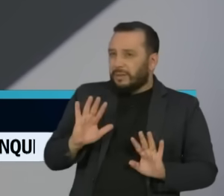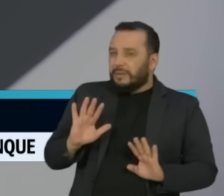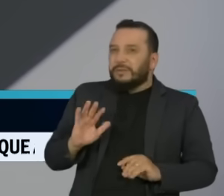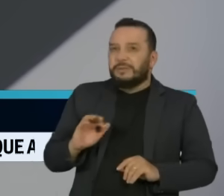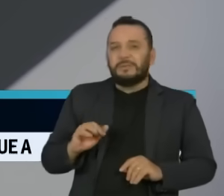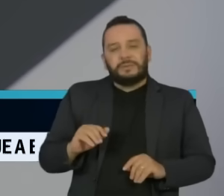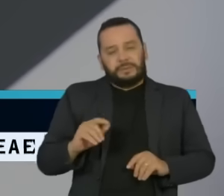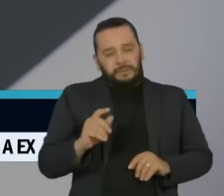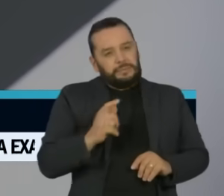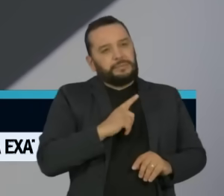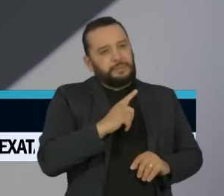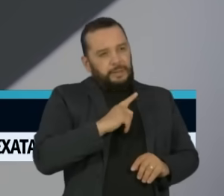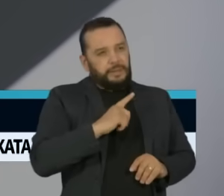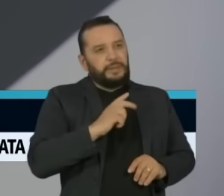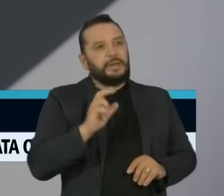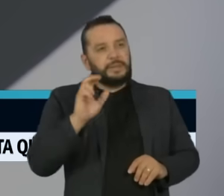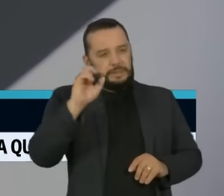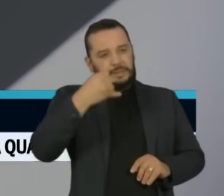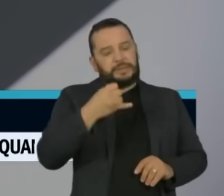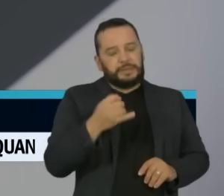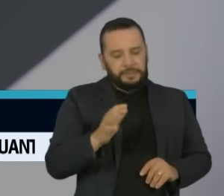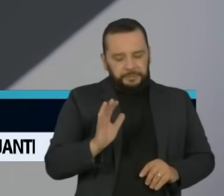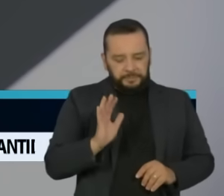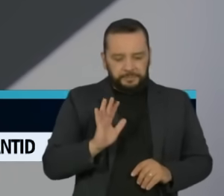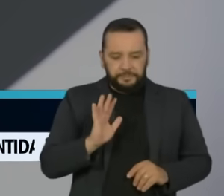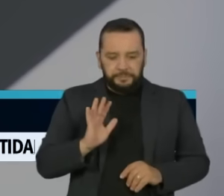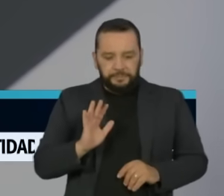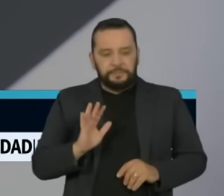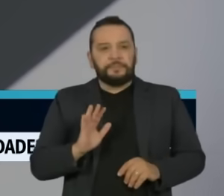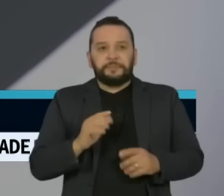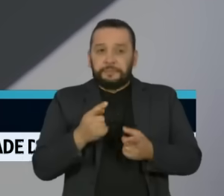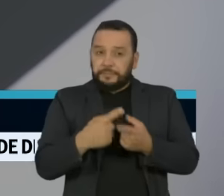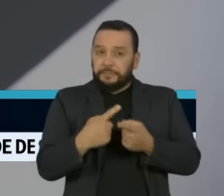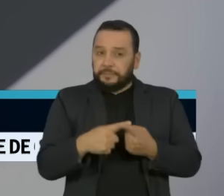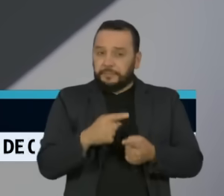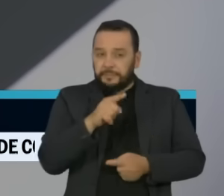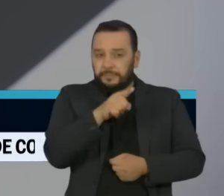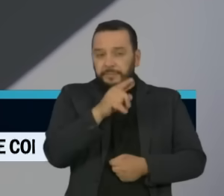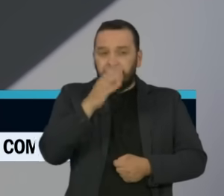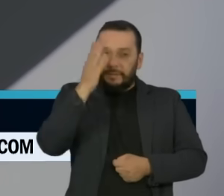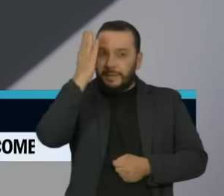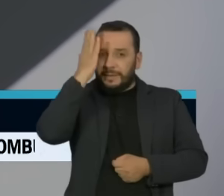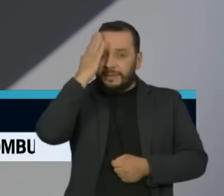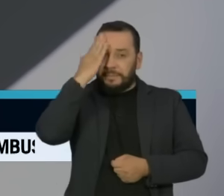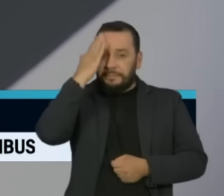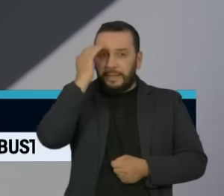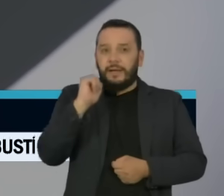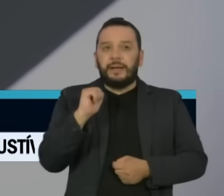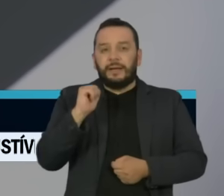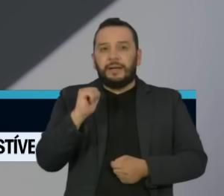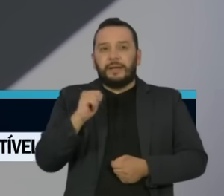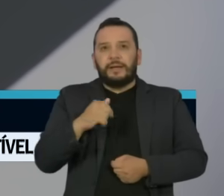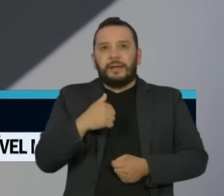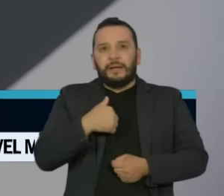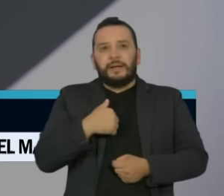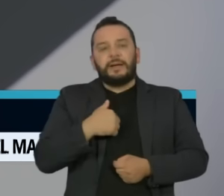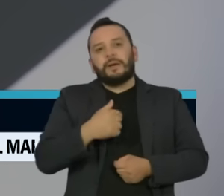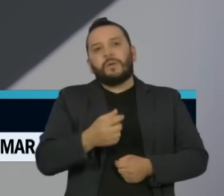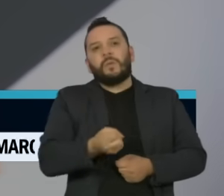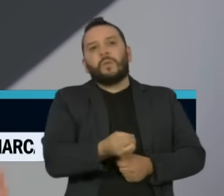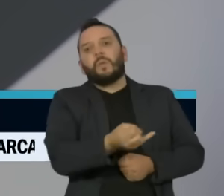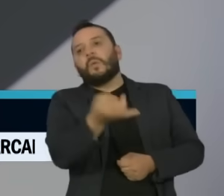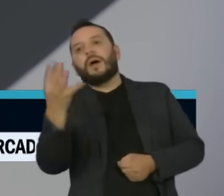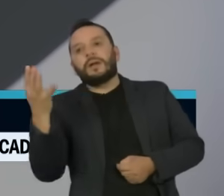de desencanto. Porque você tem que saber primeiro qual a porcentagem da população